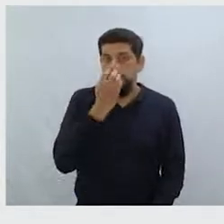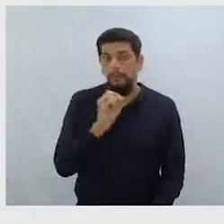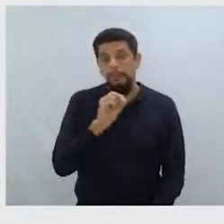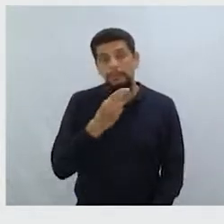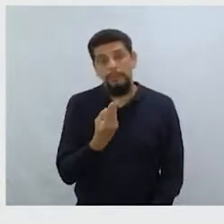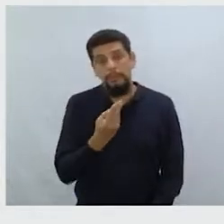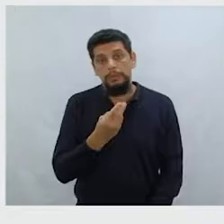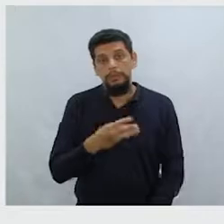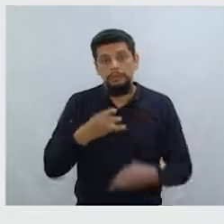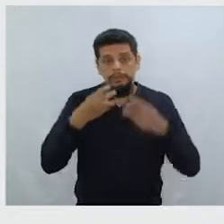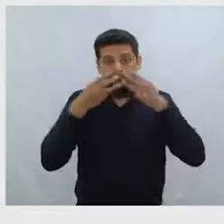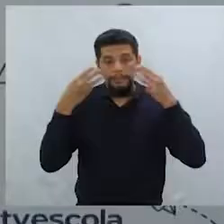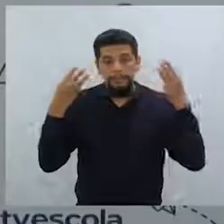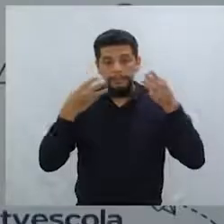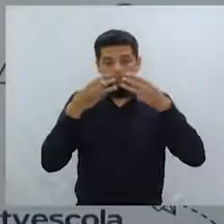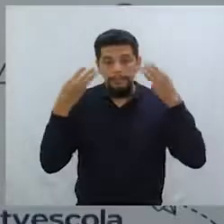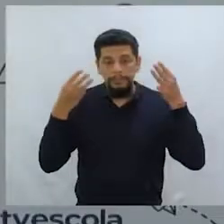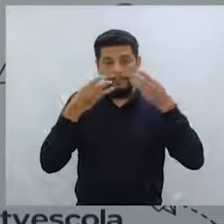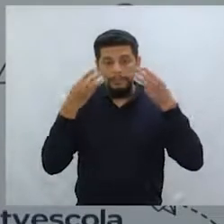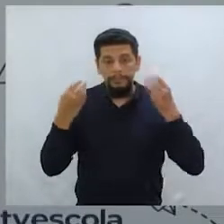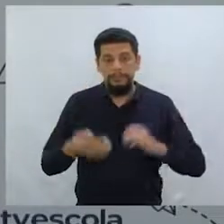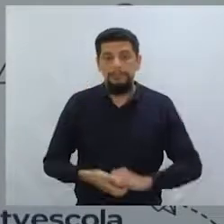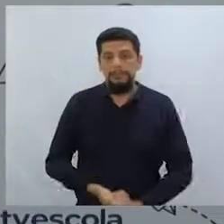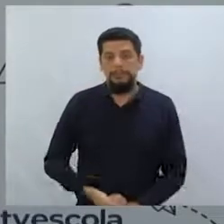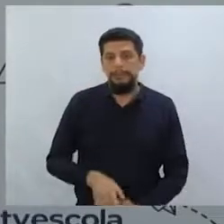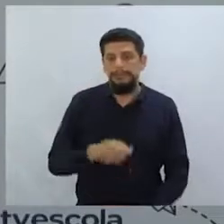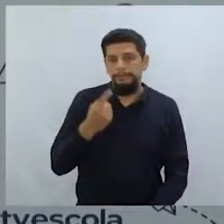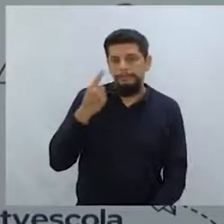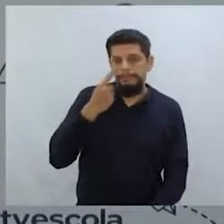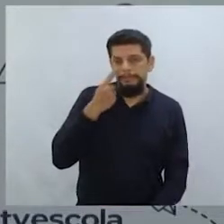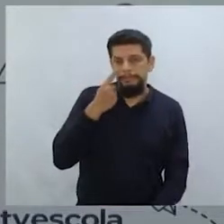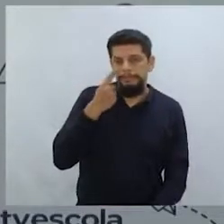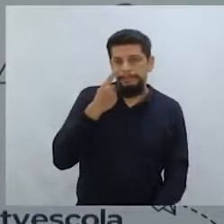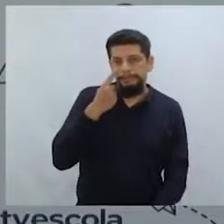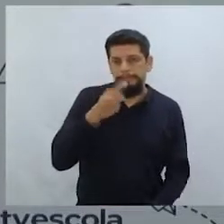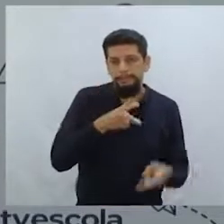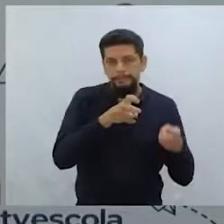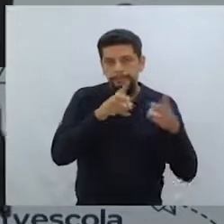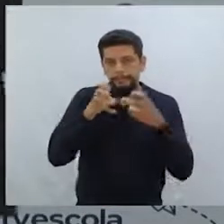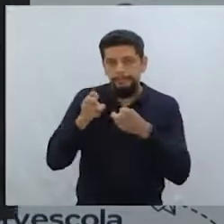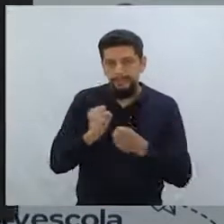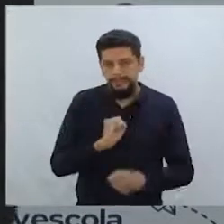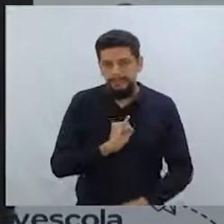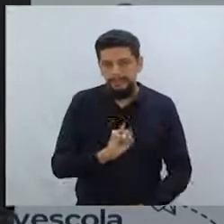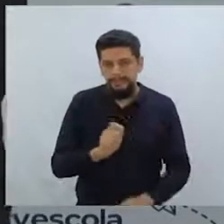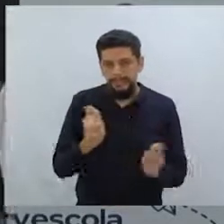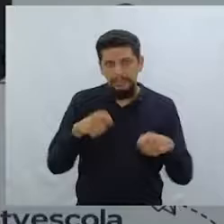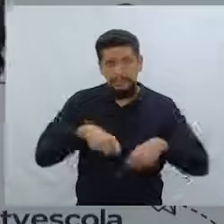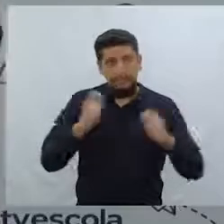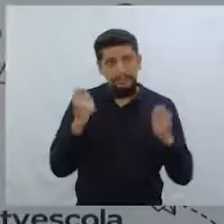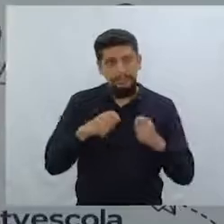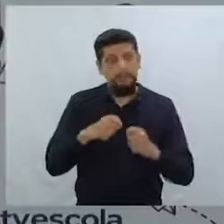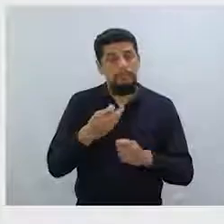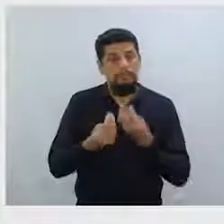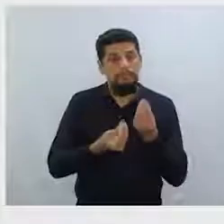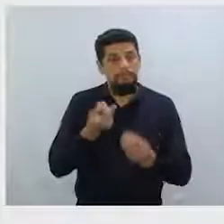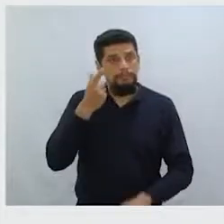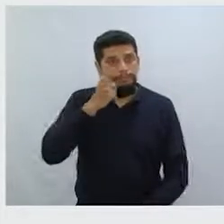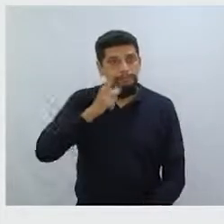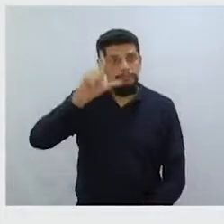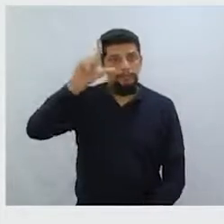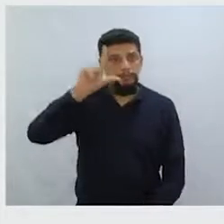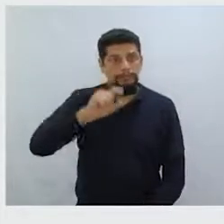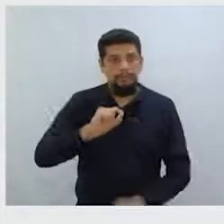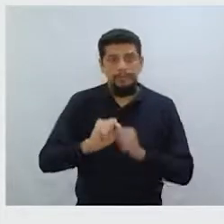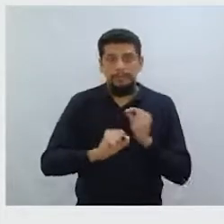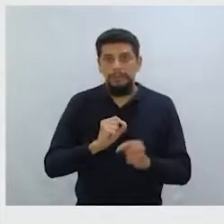O cachorro ou o gato? A gente acabou de pôr o gato. Vejam aí, observem na tela de vocês se tem como